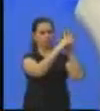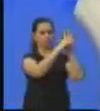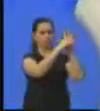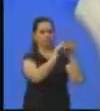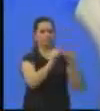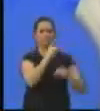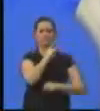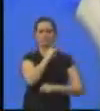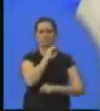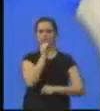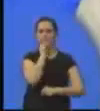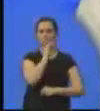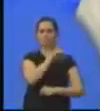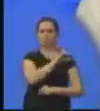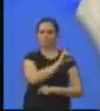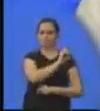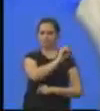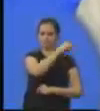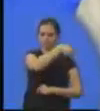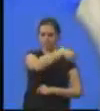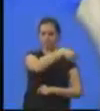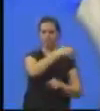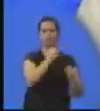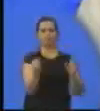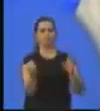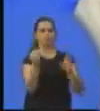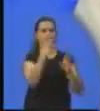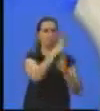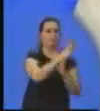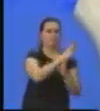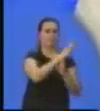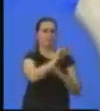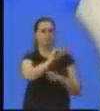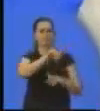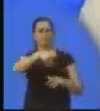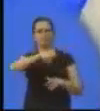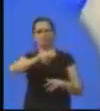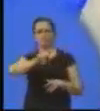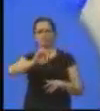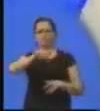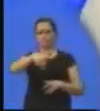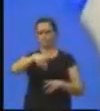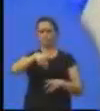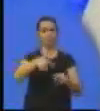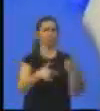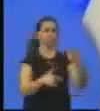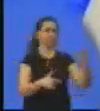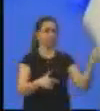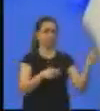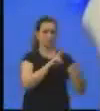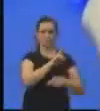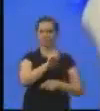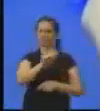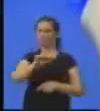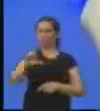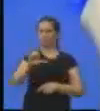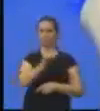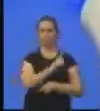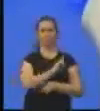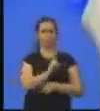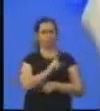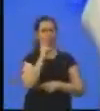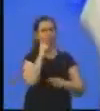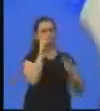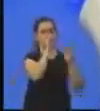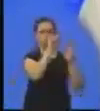tenho o domínio e a imagem. E o domínio eu tenho que tomar cuidado, porque o domínio da minha função não é mais real. Agora tem alguns